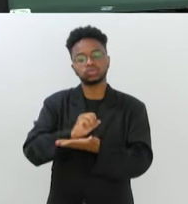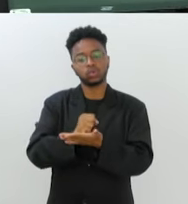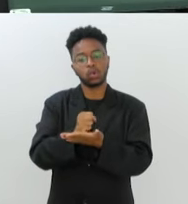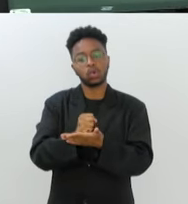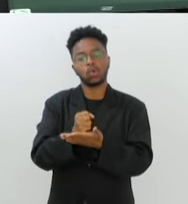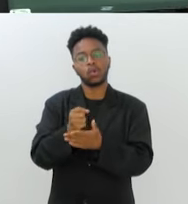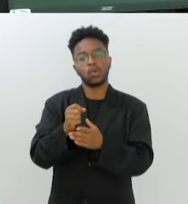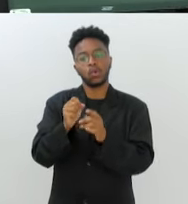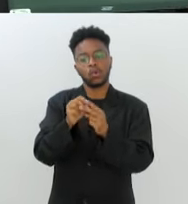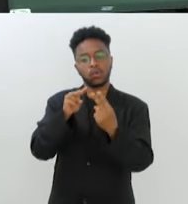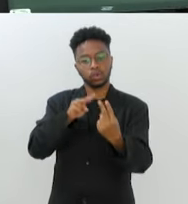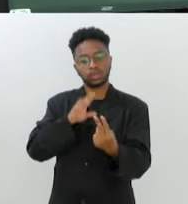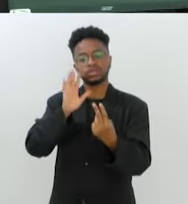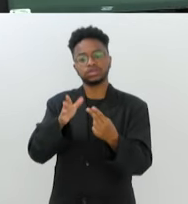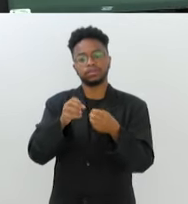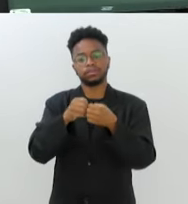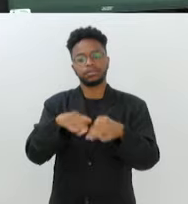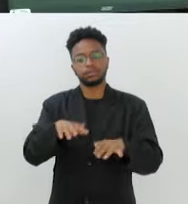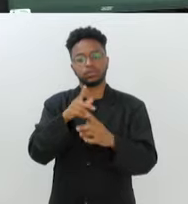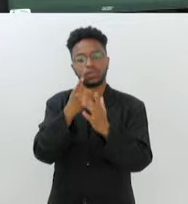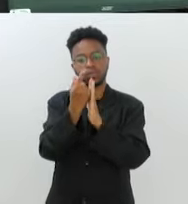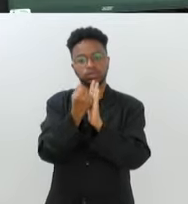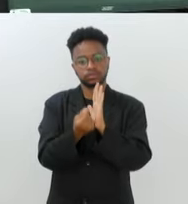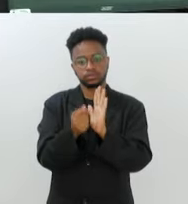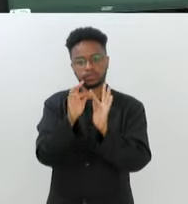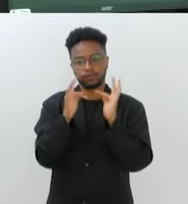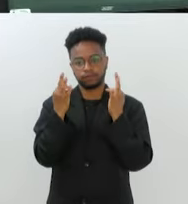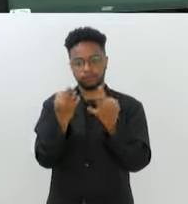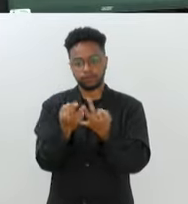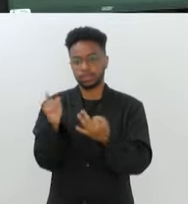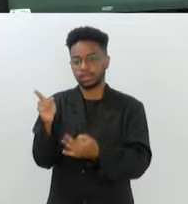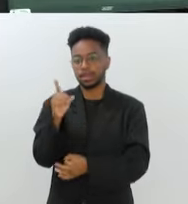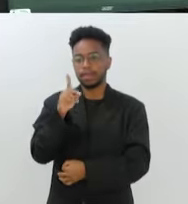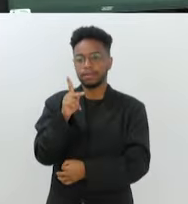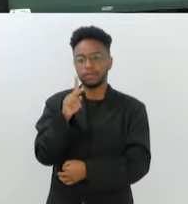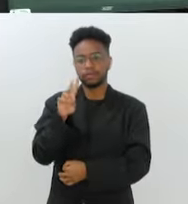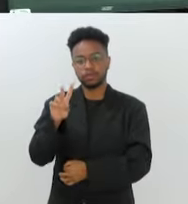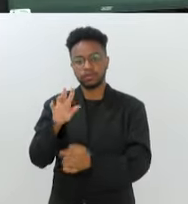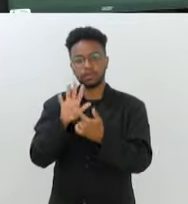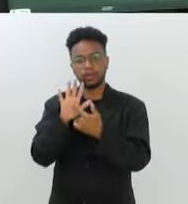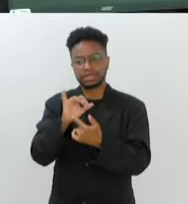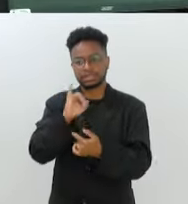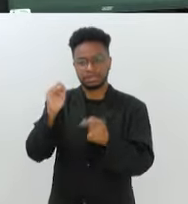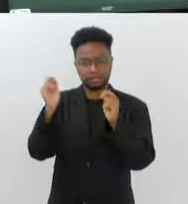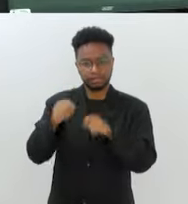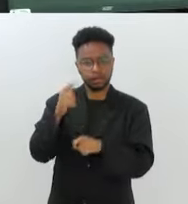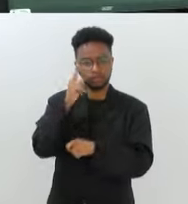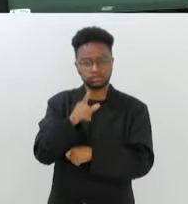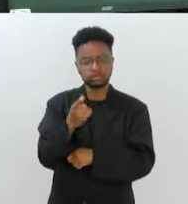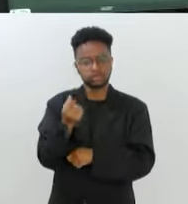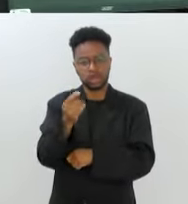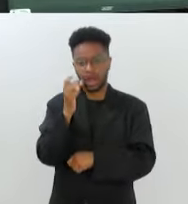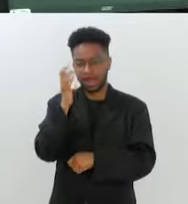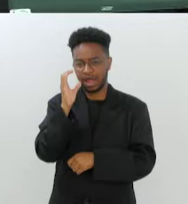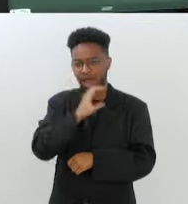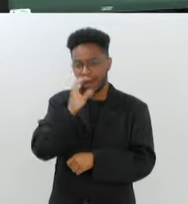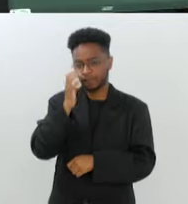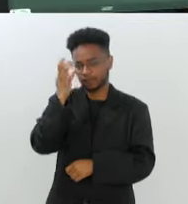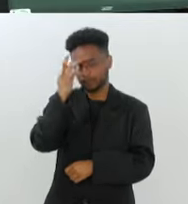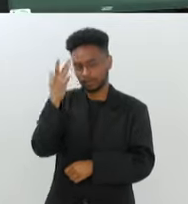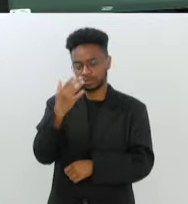familiar. O repórter Paulo Vitor Viviani vai nos contar se é possível ganhar muito dinheiro de maneira fácil e rápida. Bom dia,